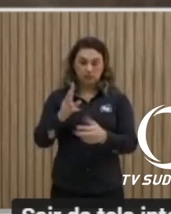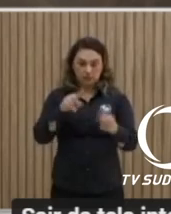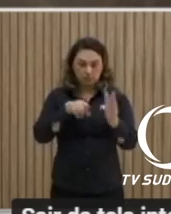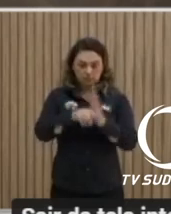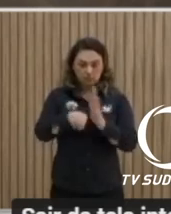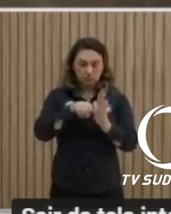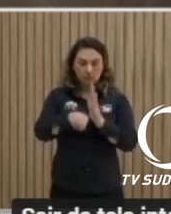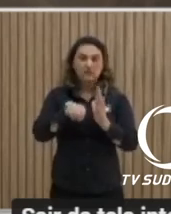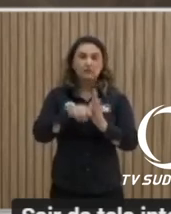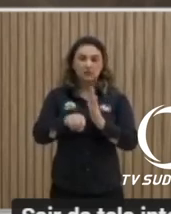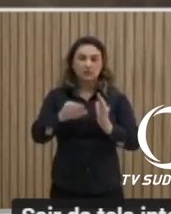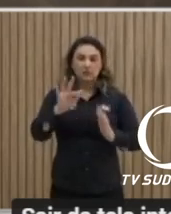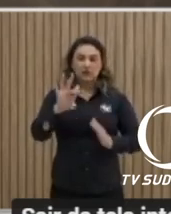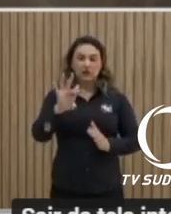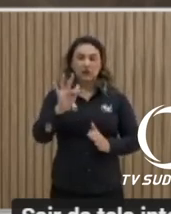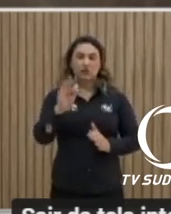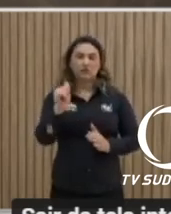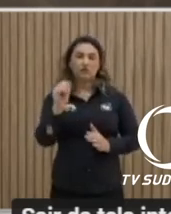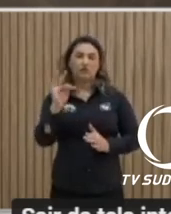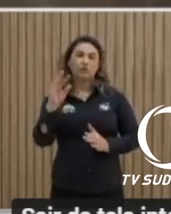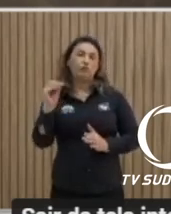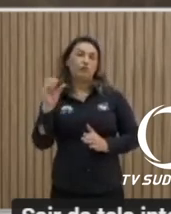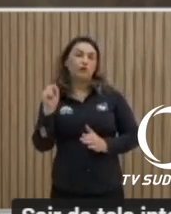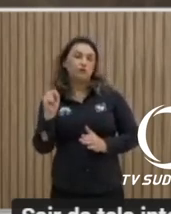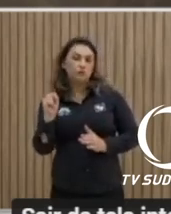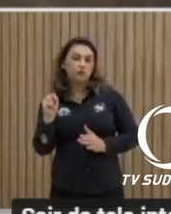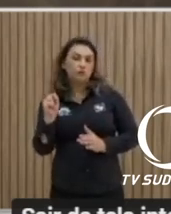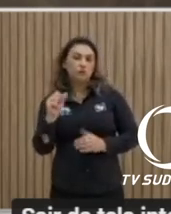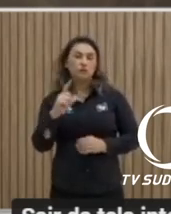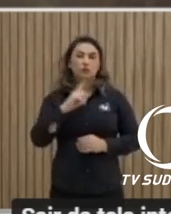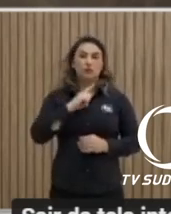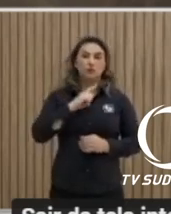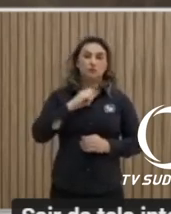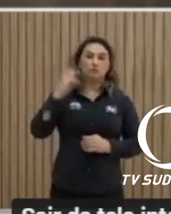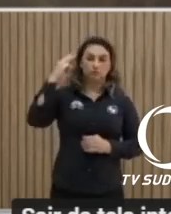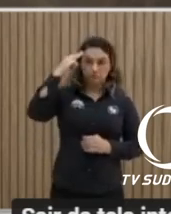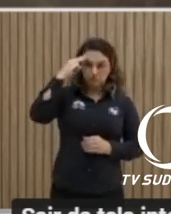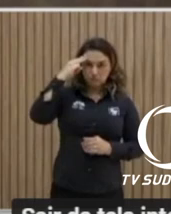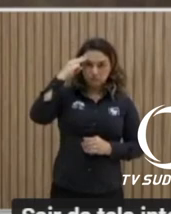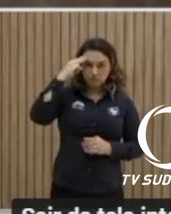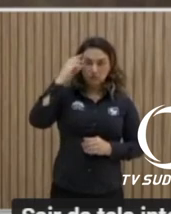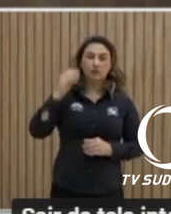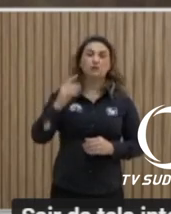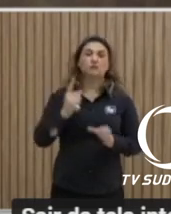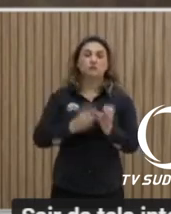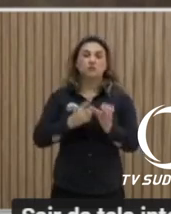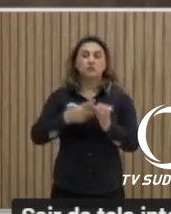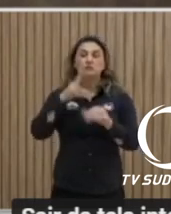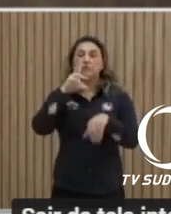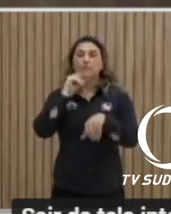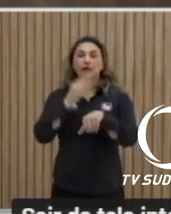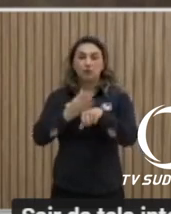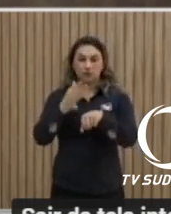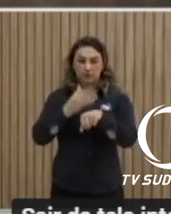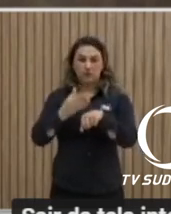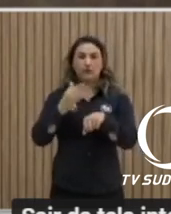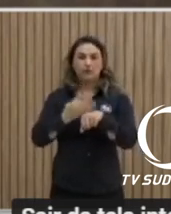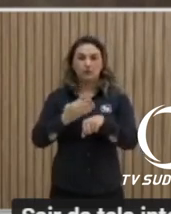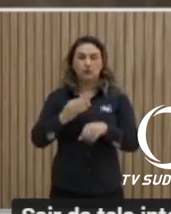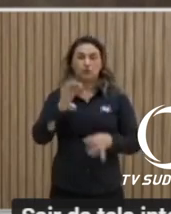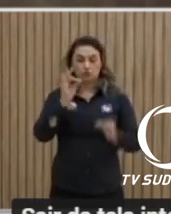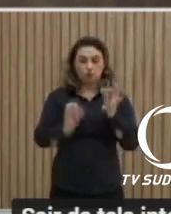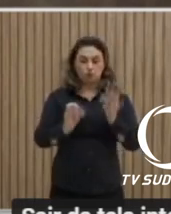que ensejaram a propositura de ação de indenização por danos morais em face do município de Pato Branco, em trâmite ao